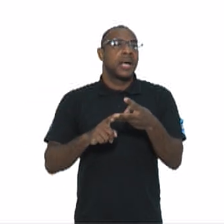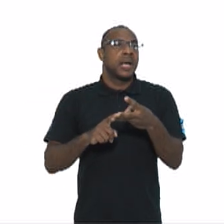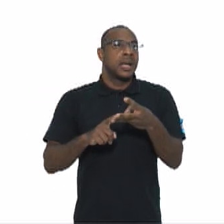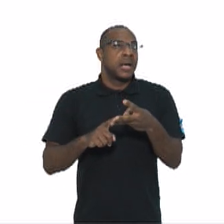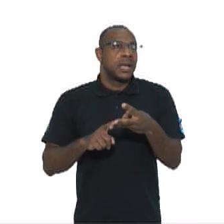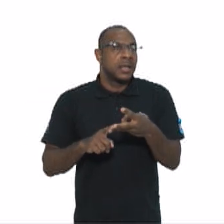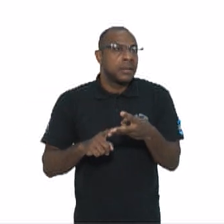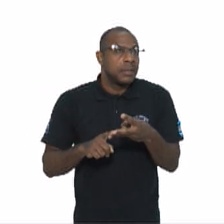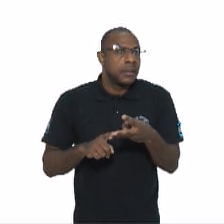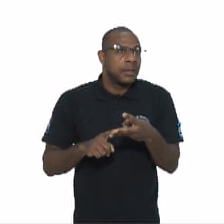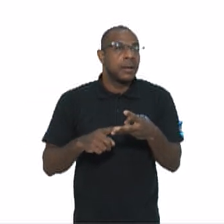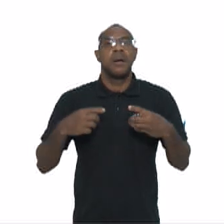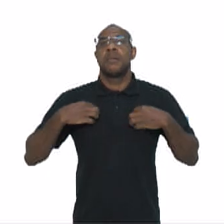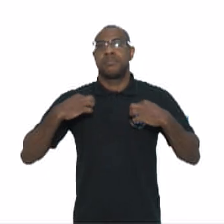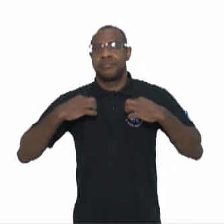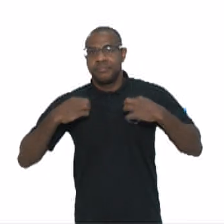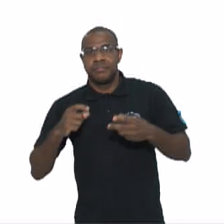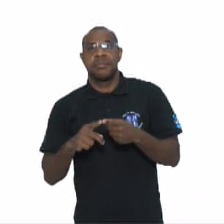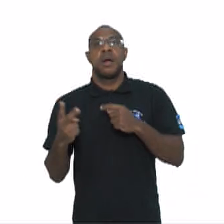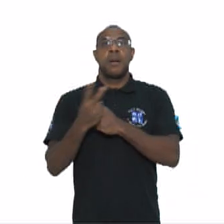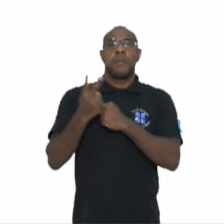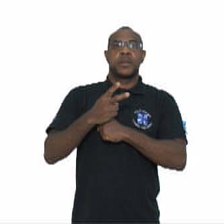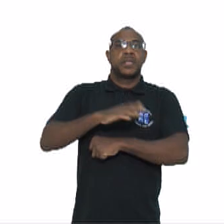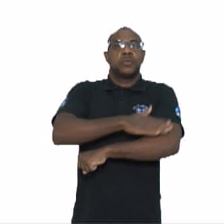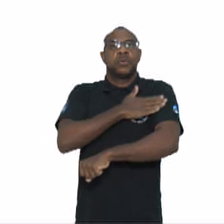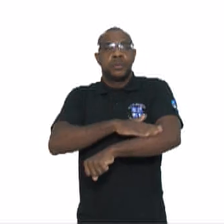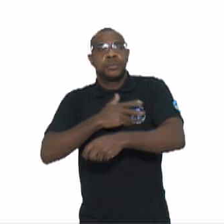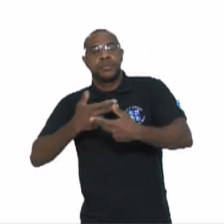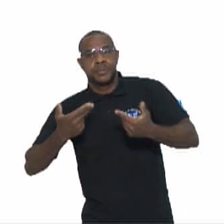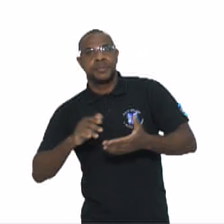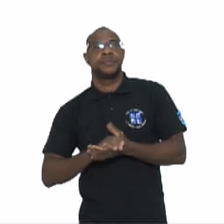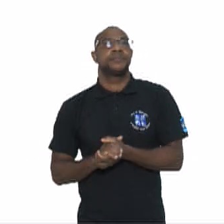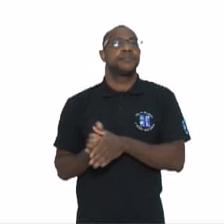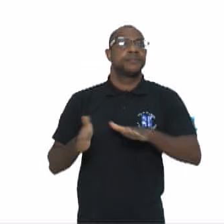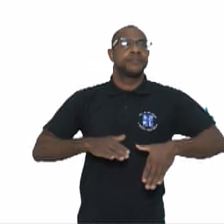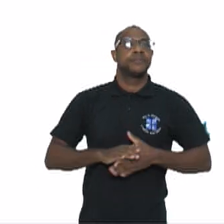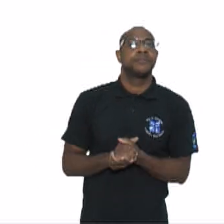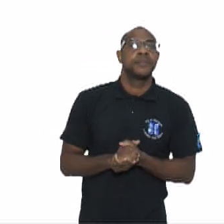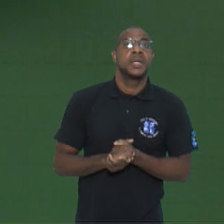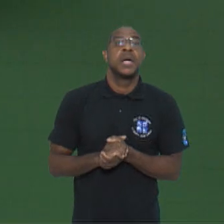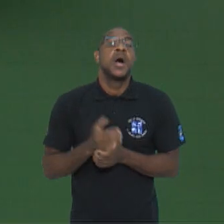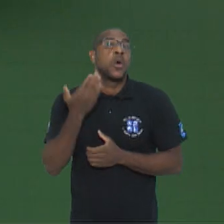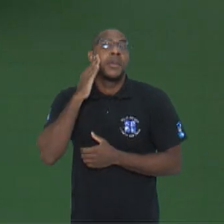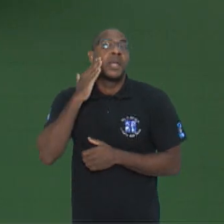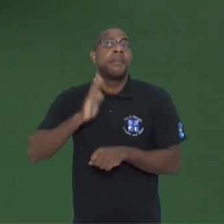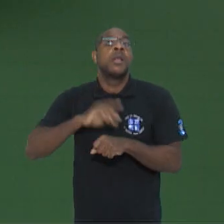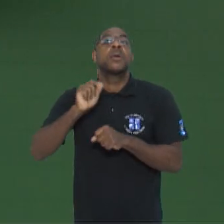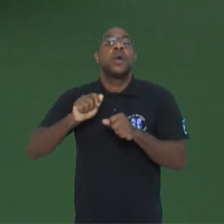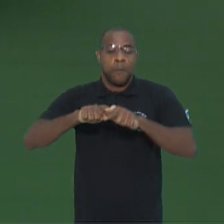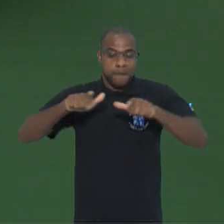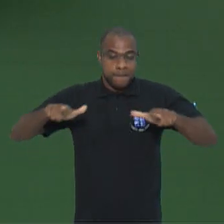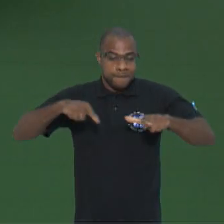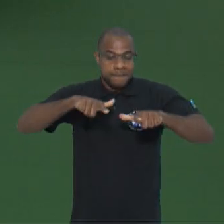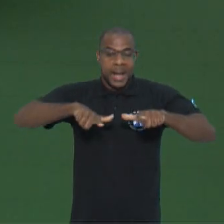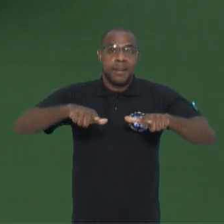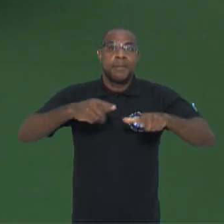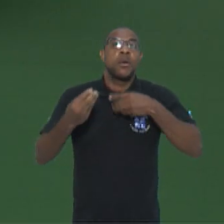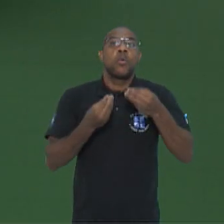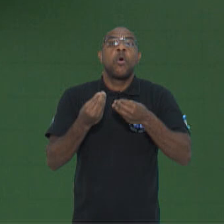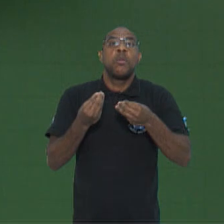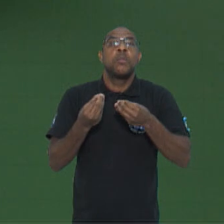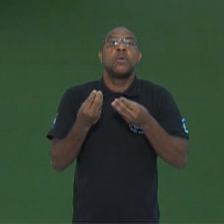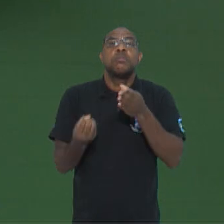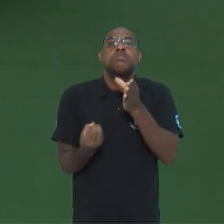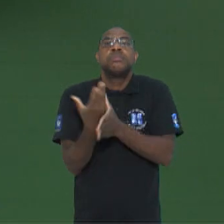vestuário próprio para a prática da orientação. Compreendemos melhor o que é o mapa, qual é o conceito de mapa, como que é